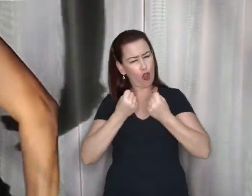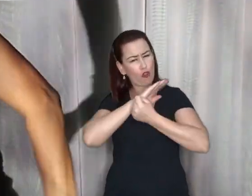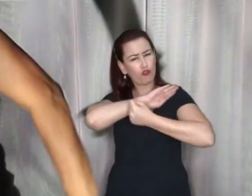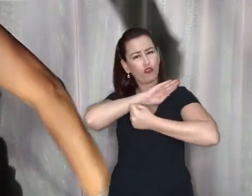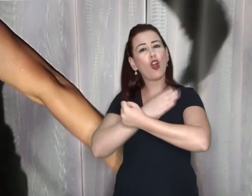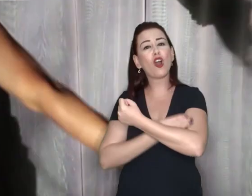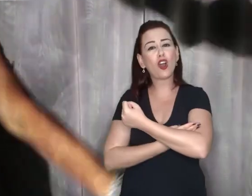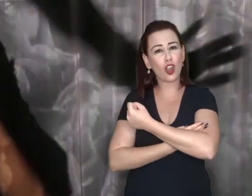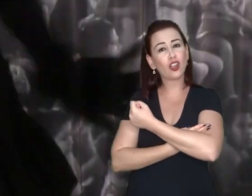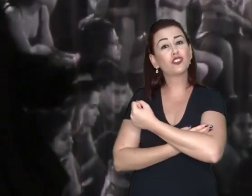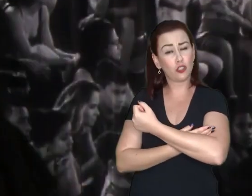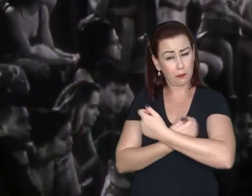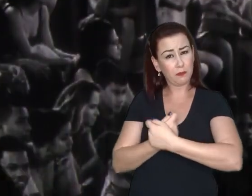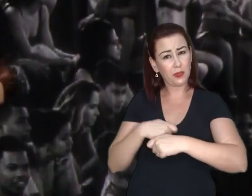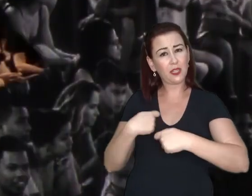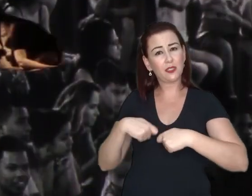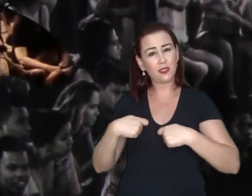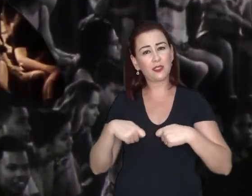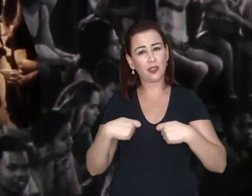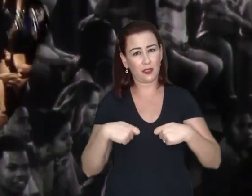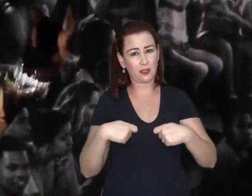forte.